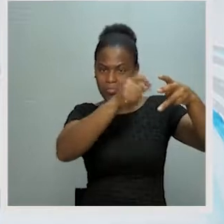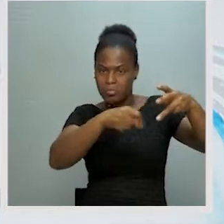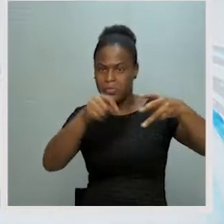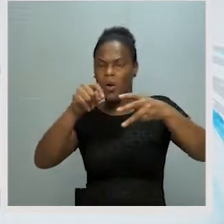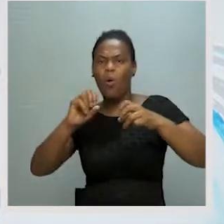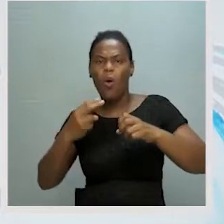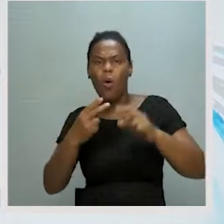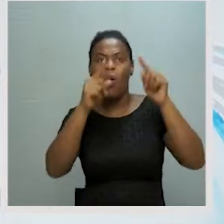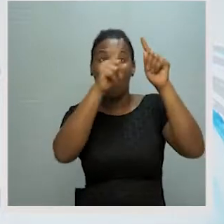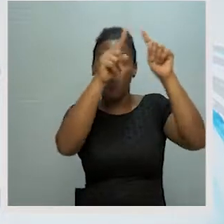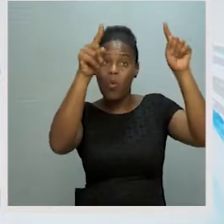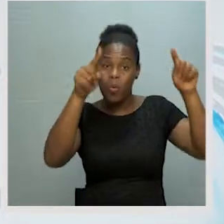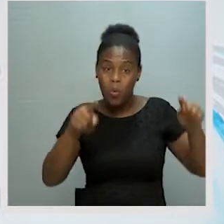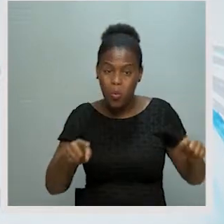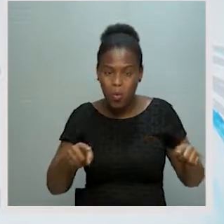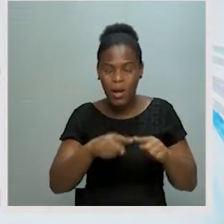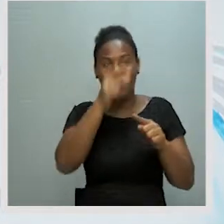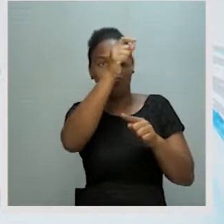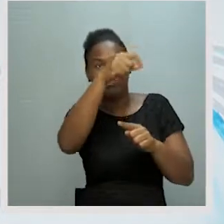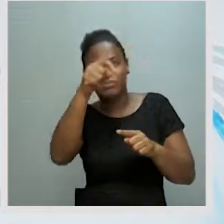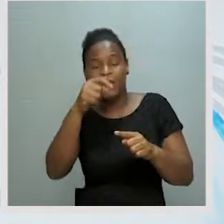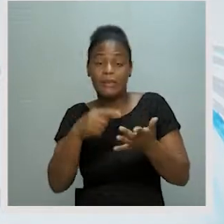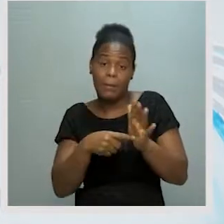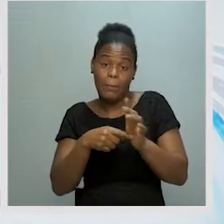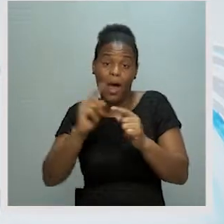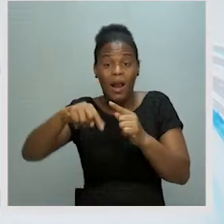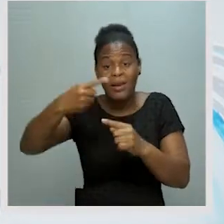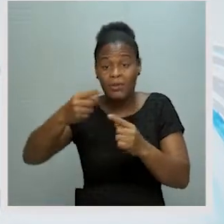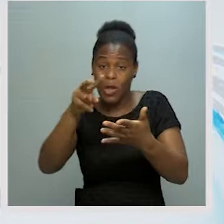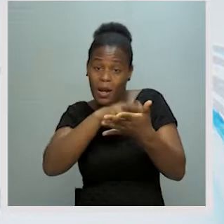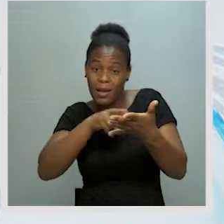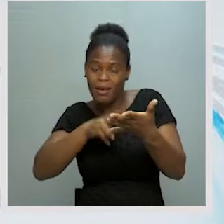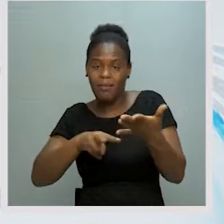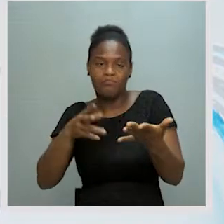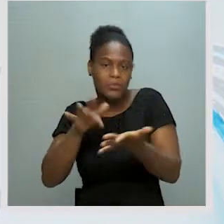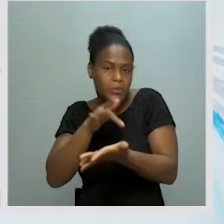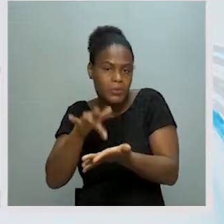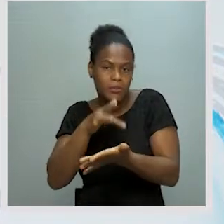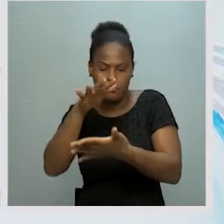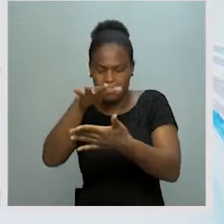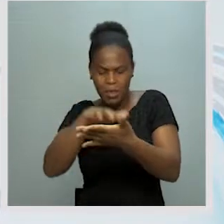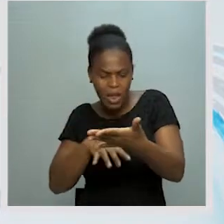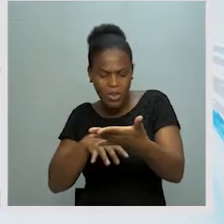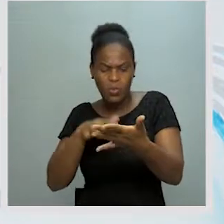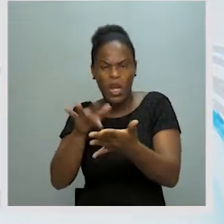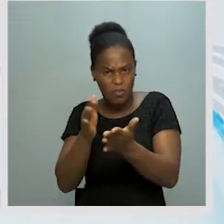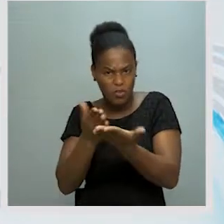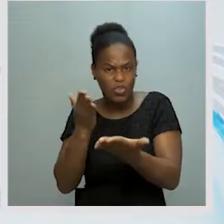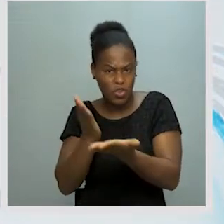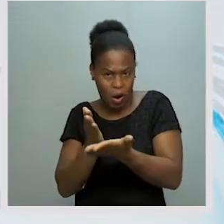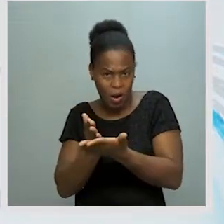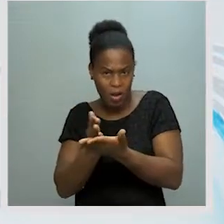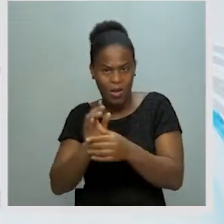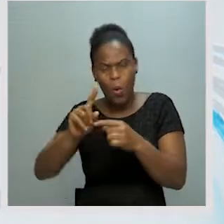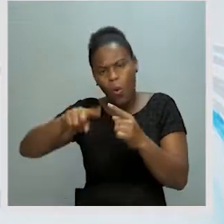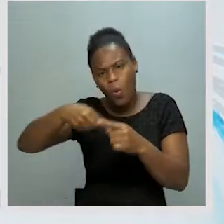leitura que nós fazemos de determinados textos, obras, livros didáticos, outras pesquisas,